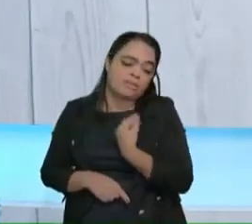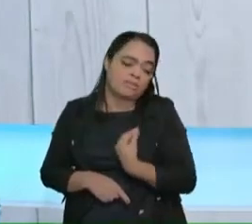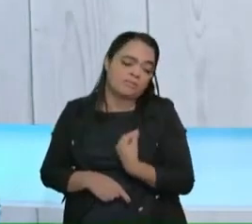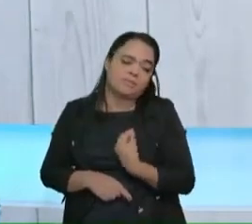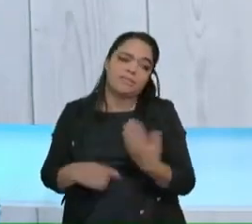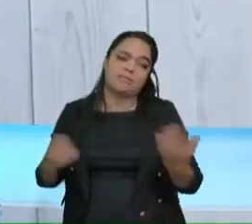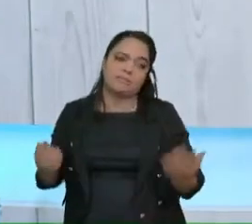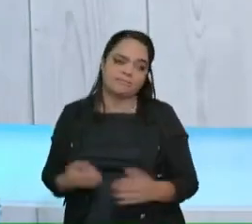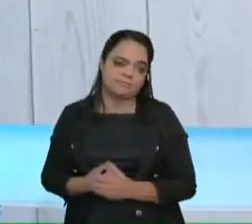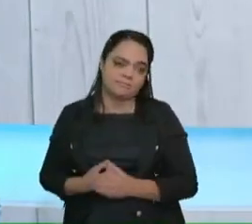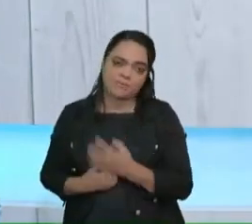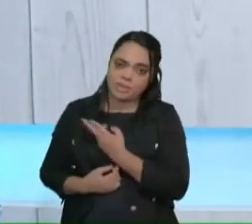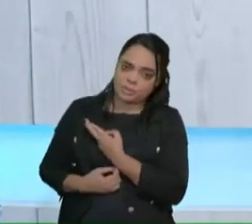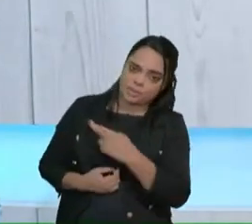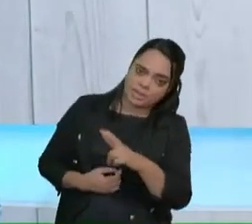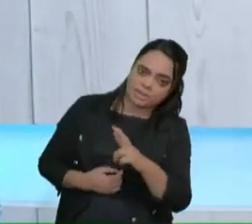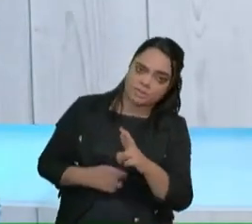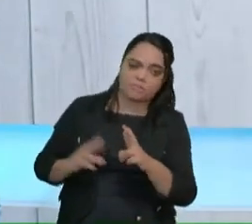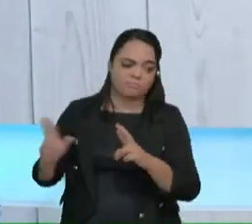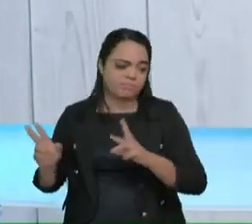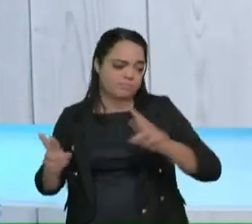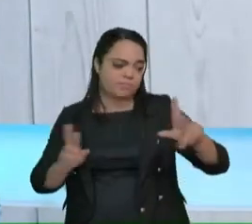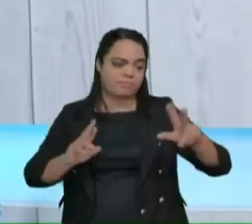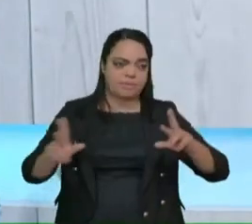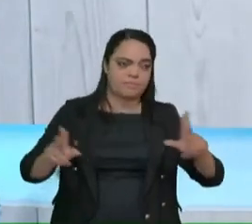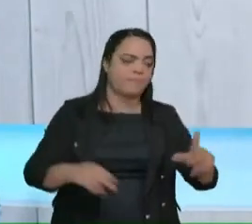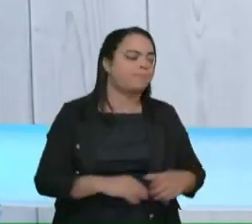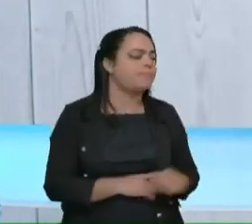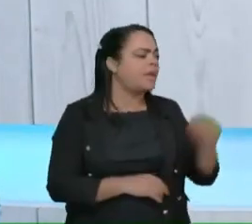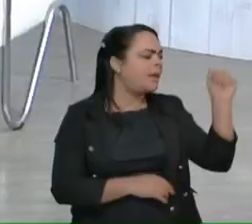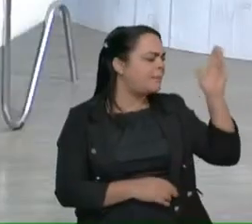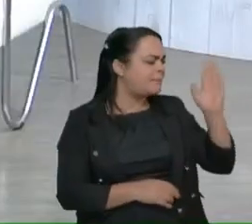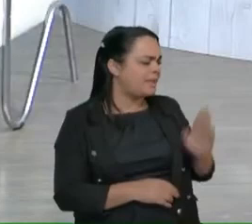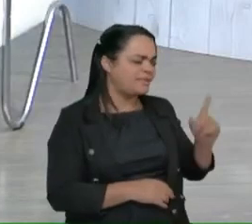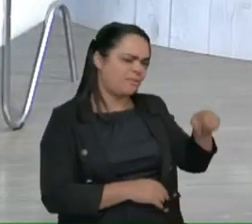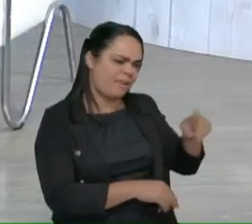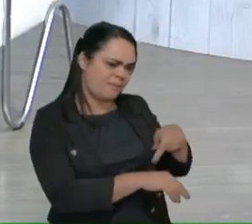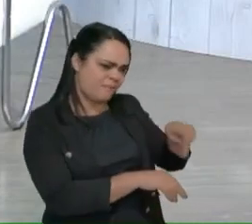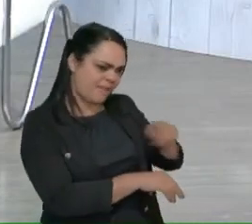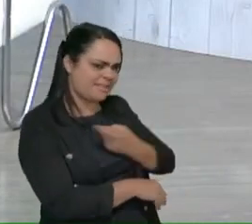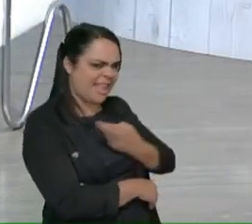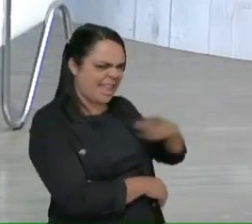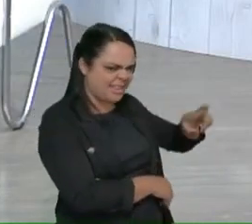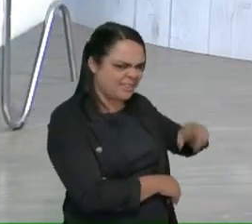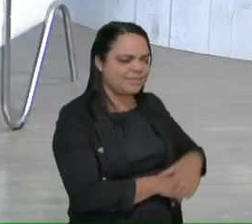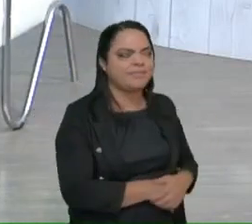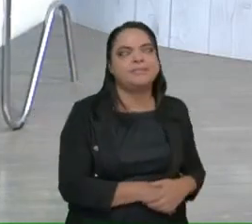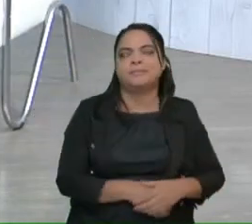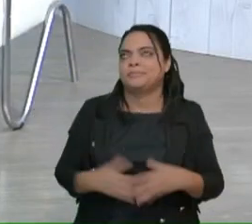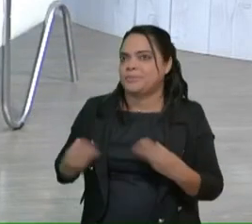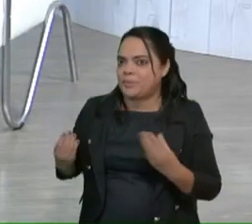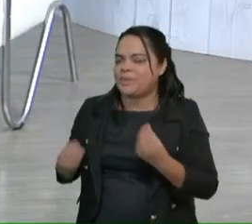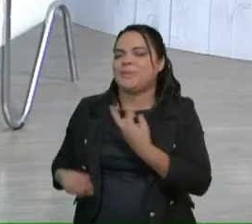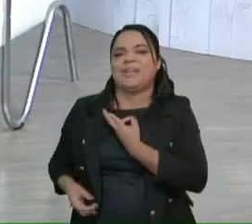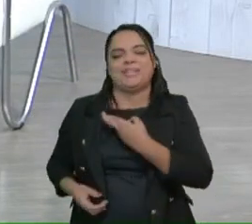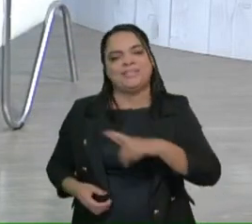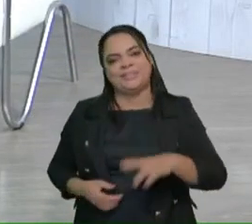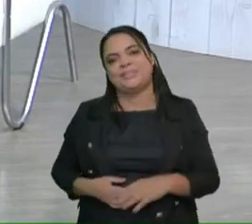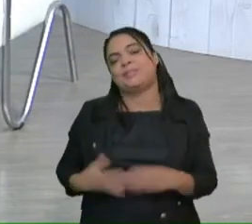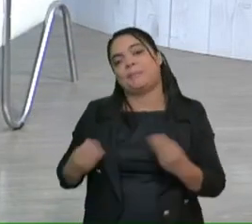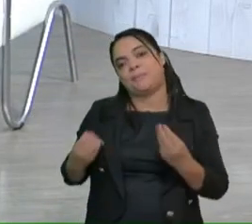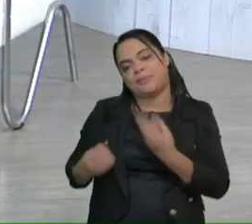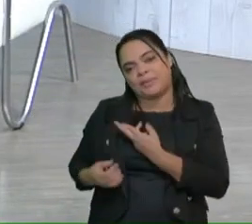pessoas com uma religião ou com outra uhum o Brasil é um país religioso ah bastante bastante religioso